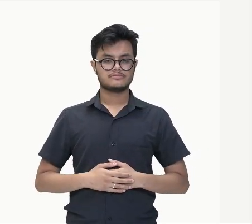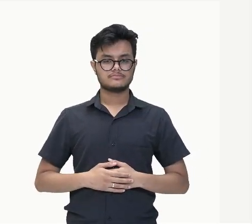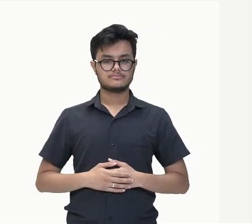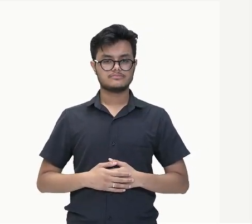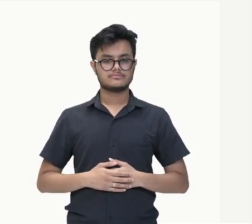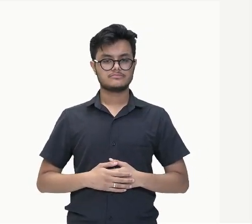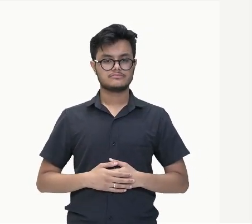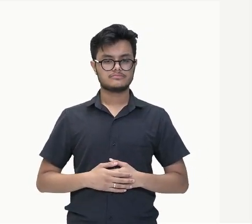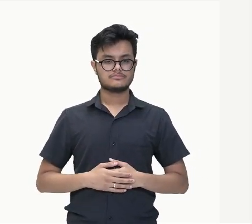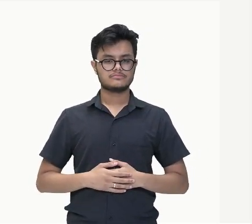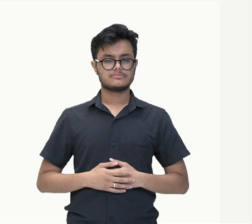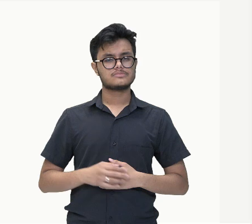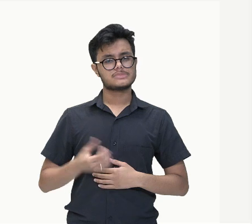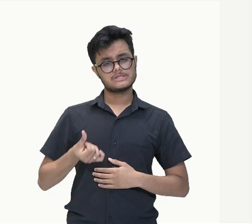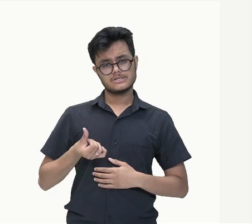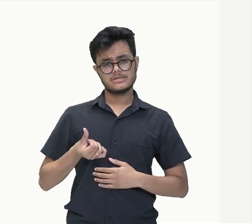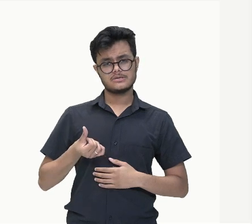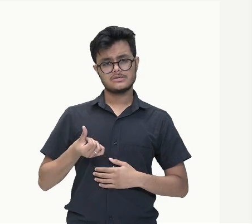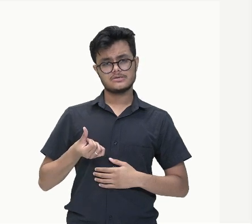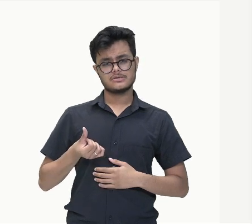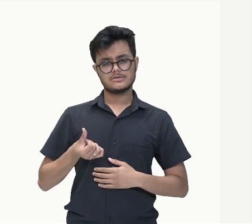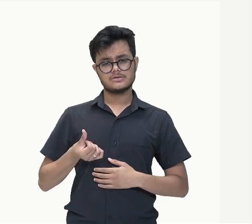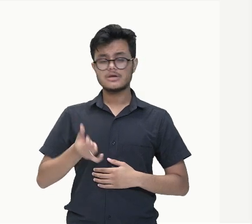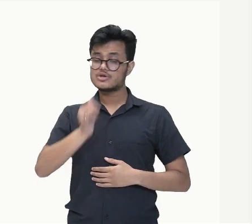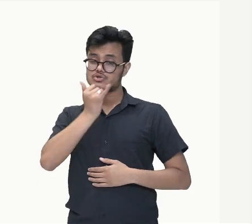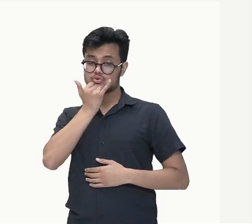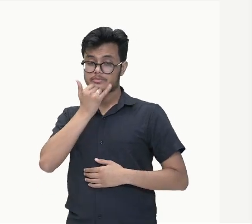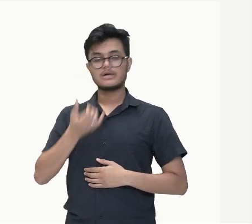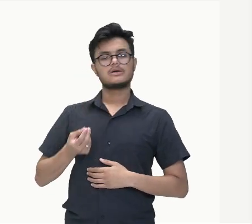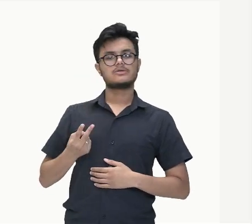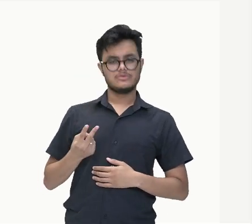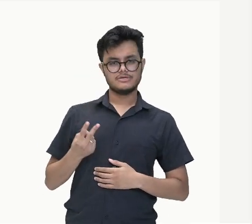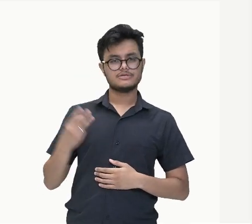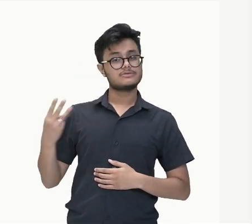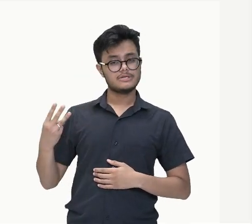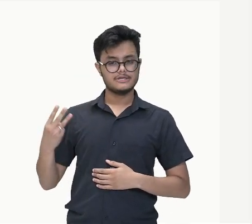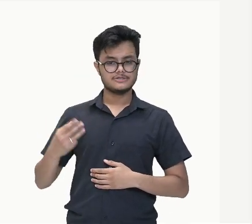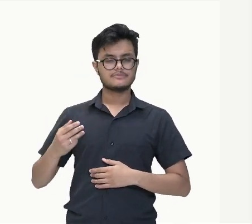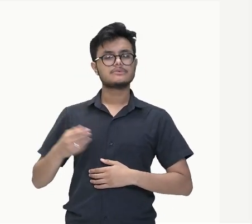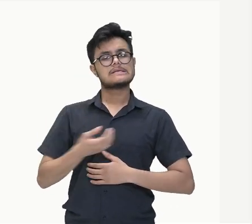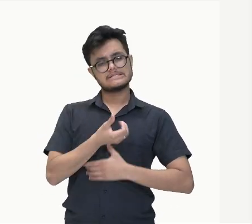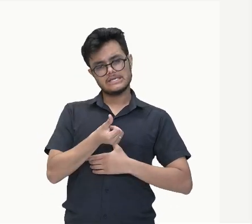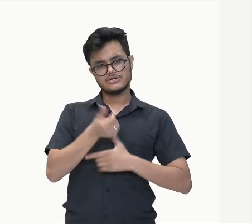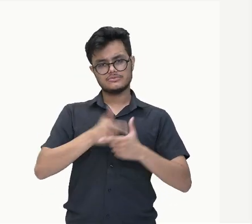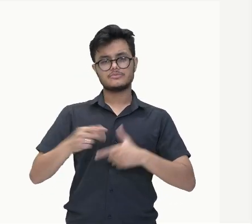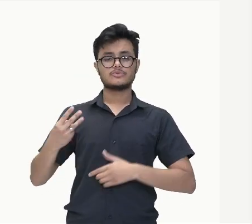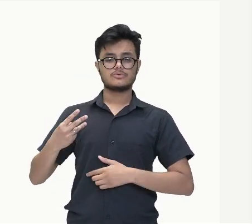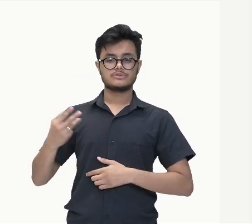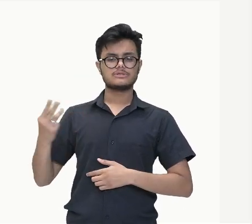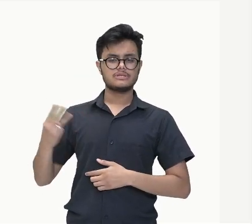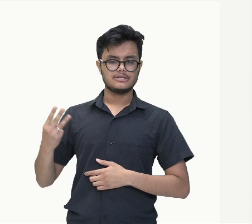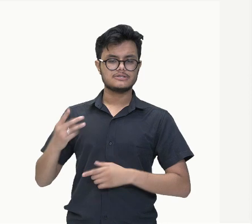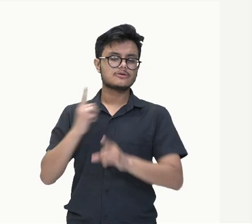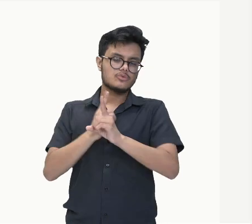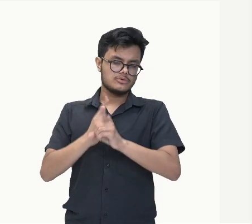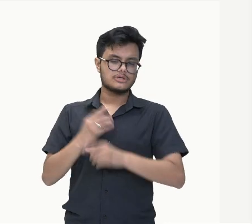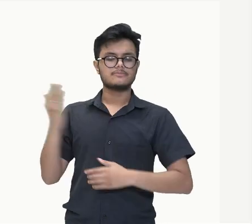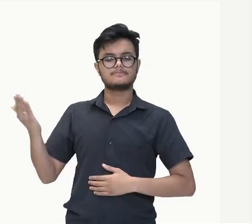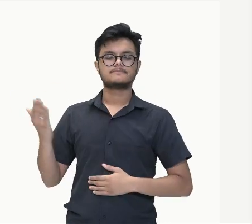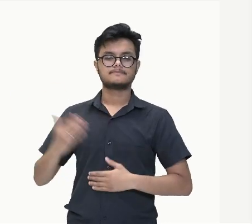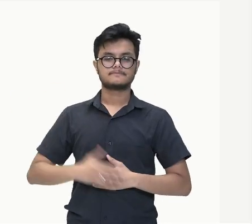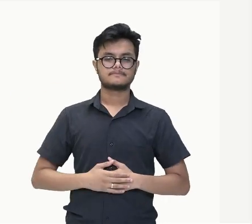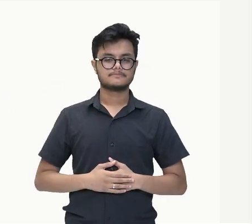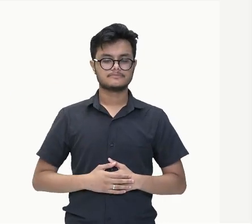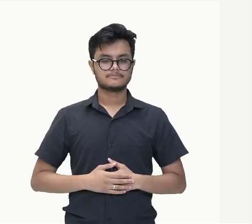Então, 2 vezes 1, 2. Resultado aqui, ó, 3. Então, esse é o resultado do